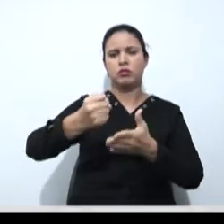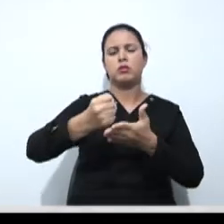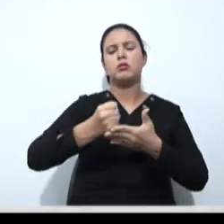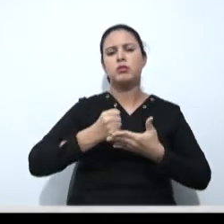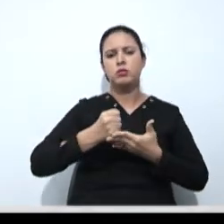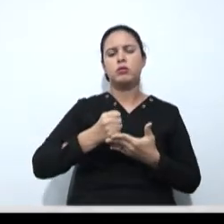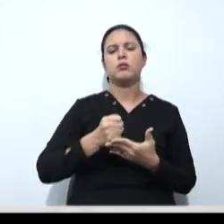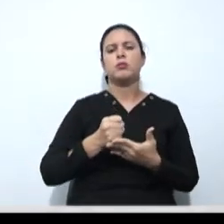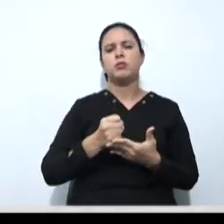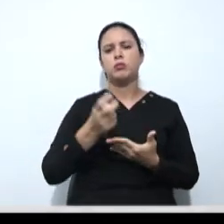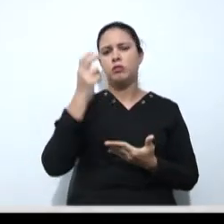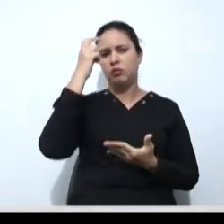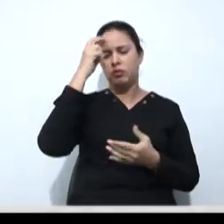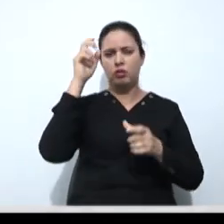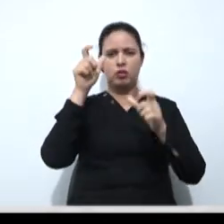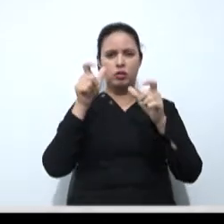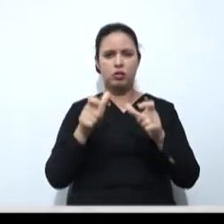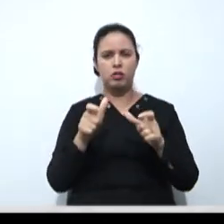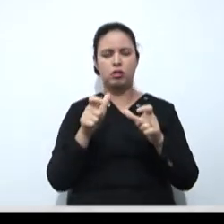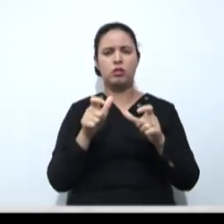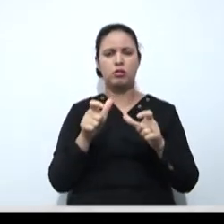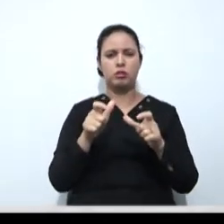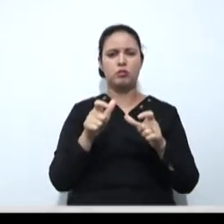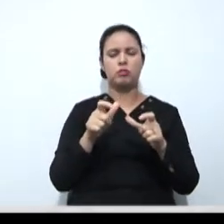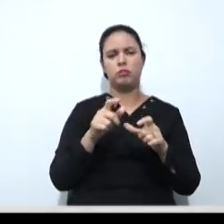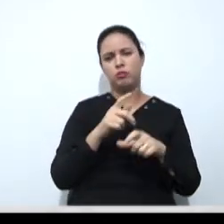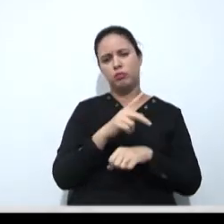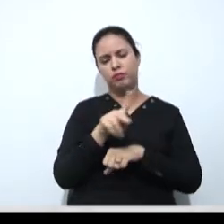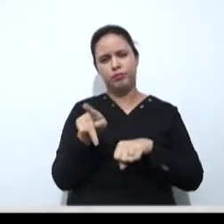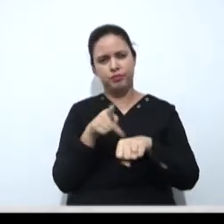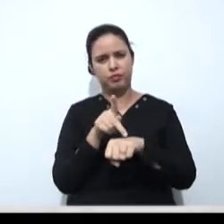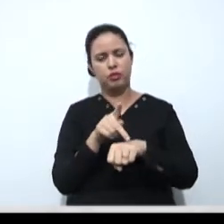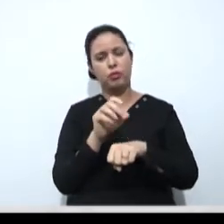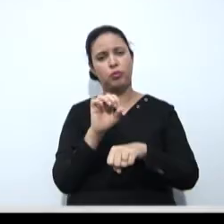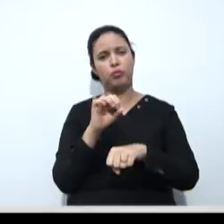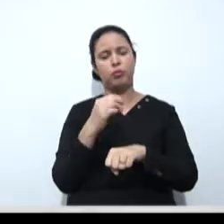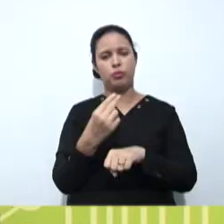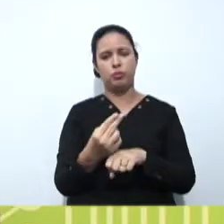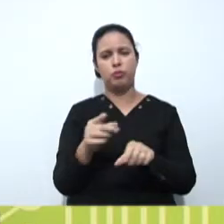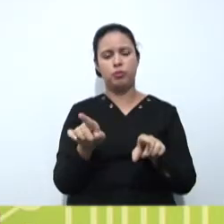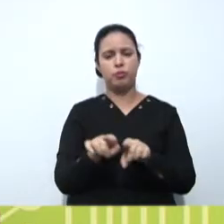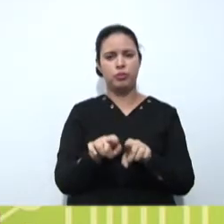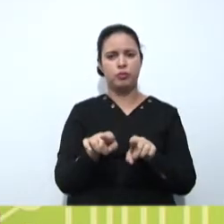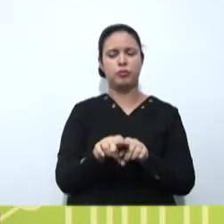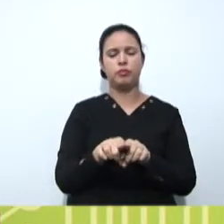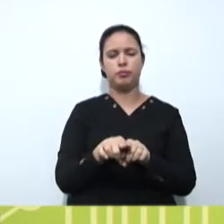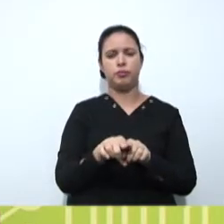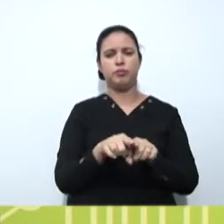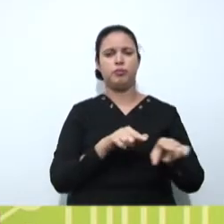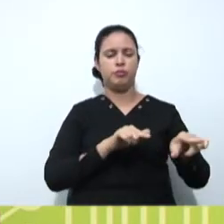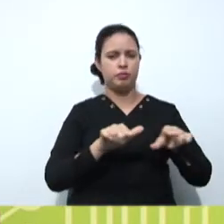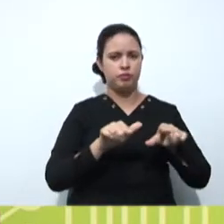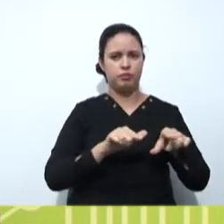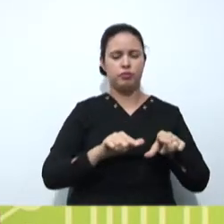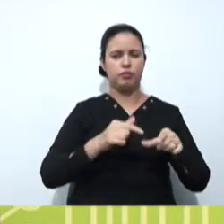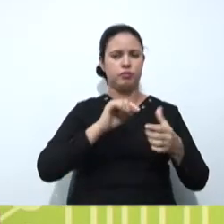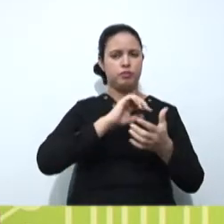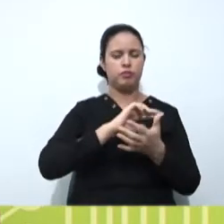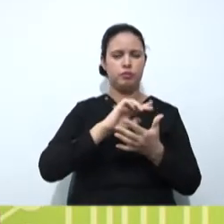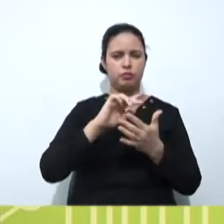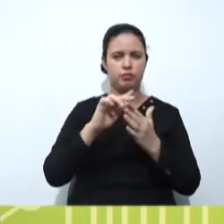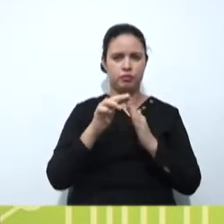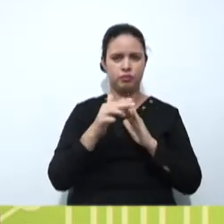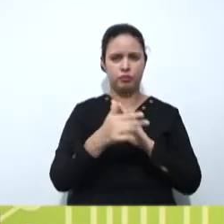cultura local, uma cultura nacional, uma cultura também que pode ser trabalhada e